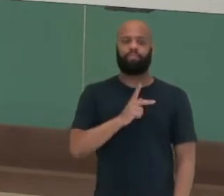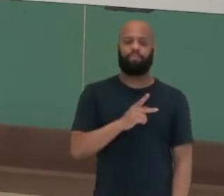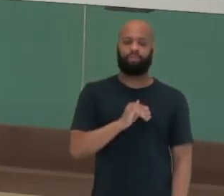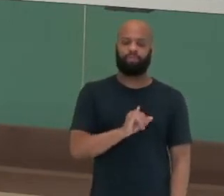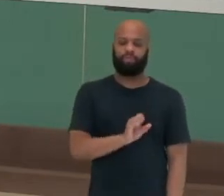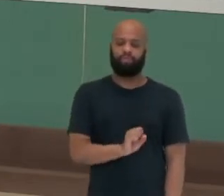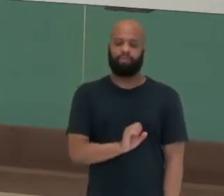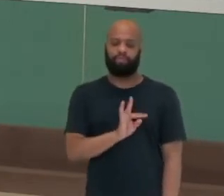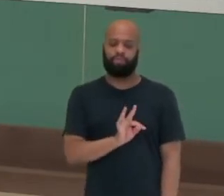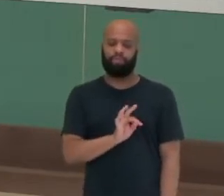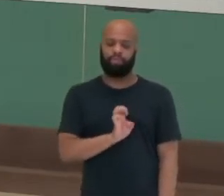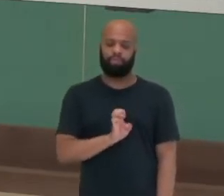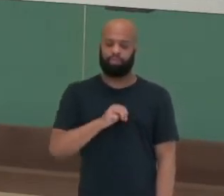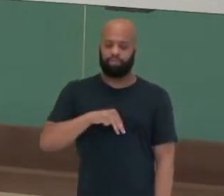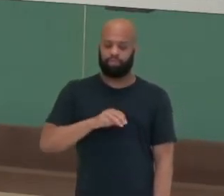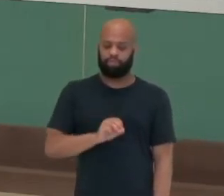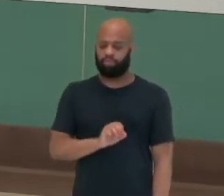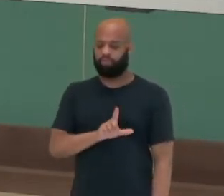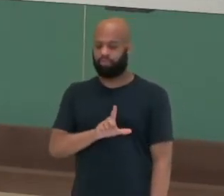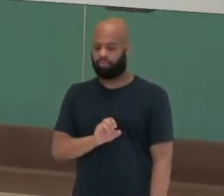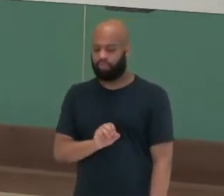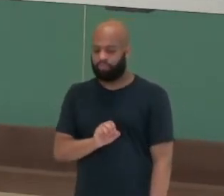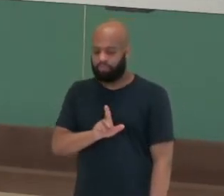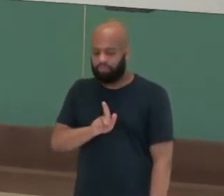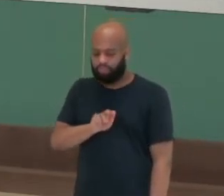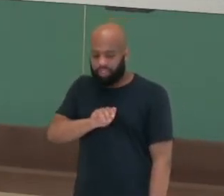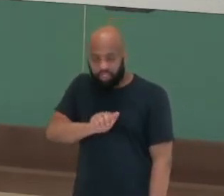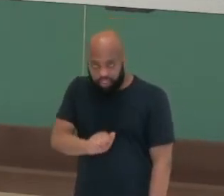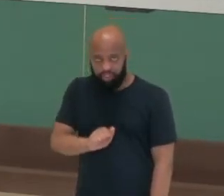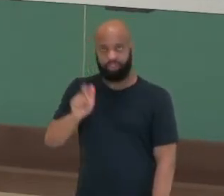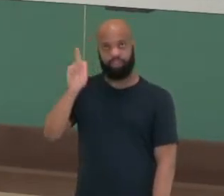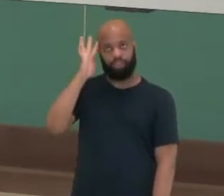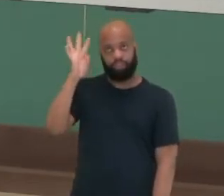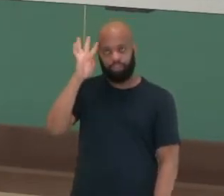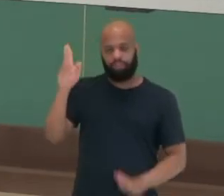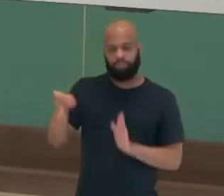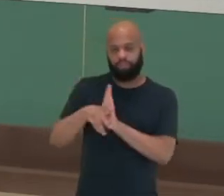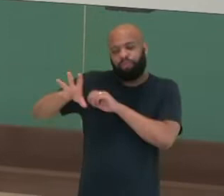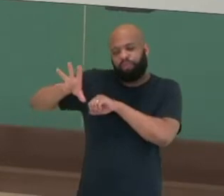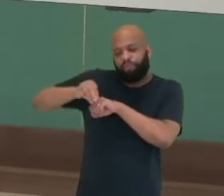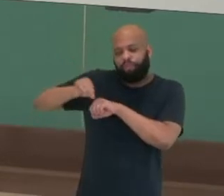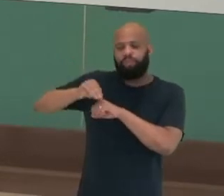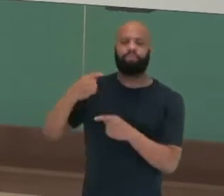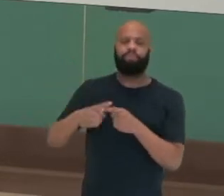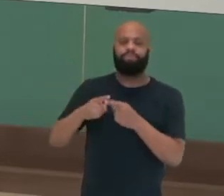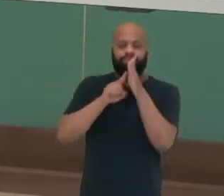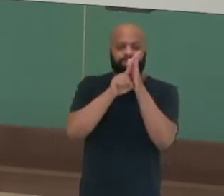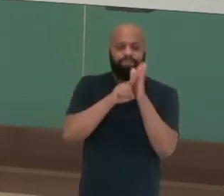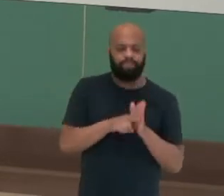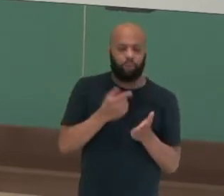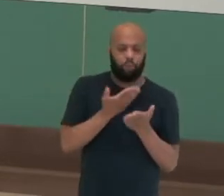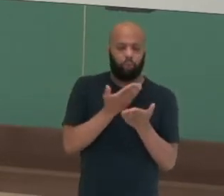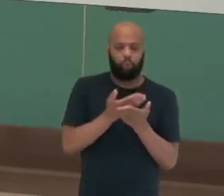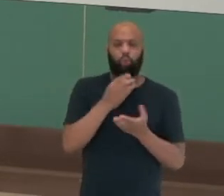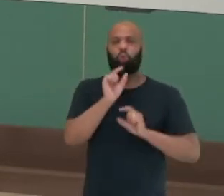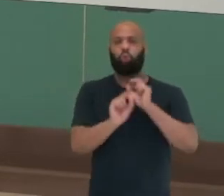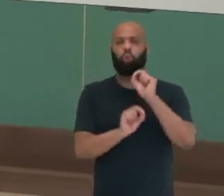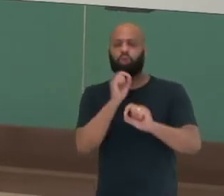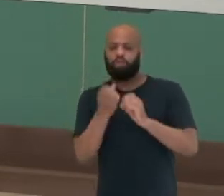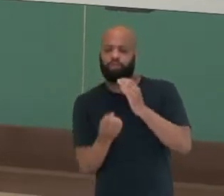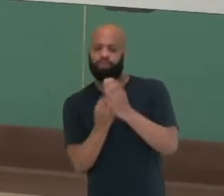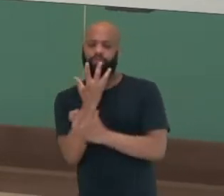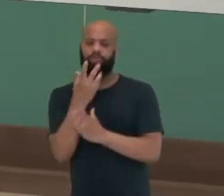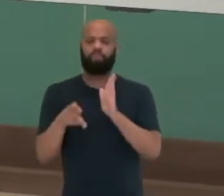epistemologia, a teoria do conhecimento. Em teoria do conhecimento, nós investigamos qual é a fonte dos